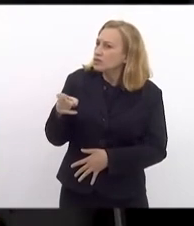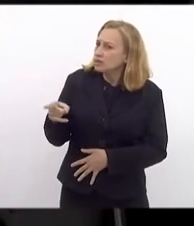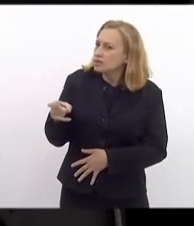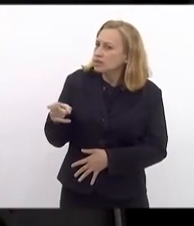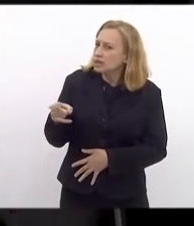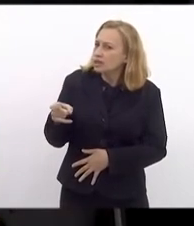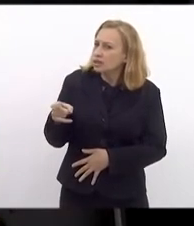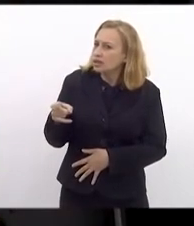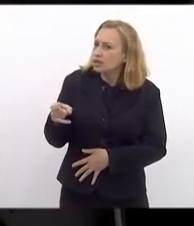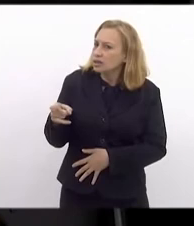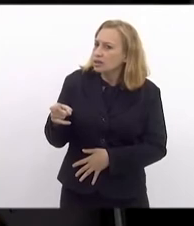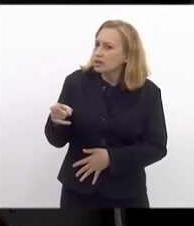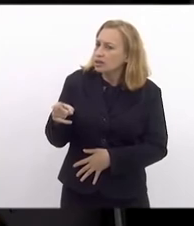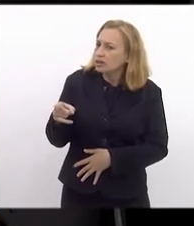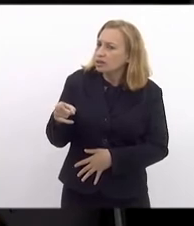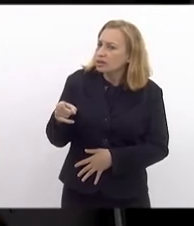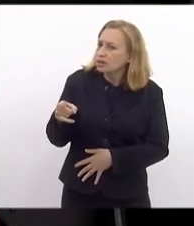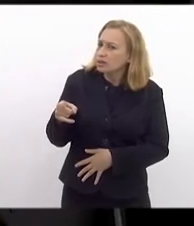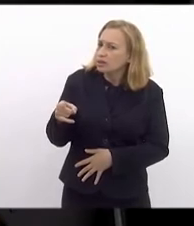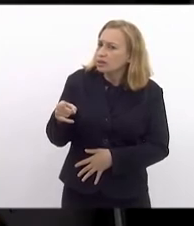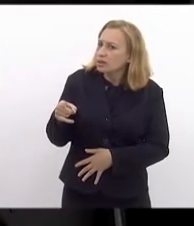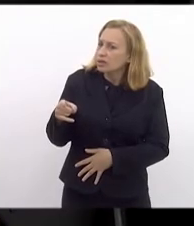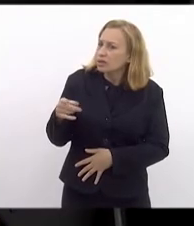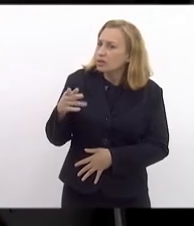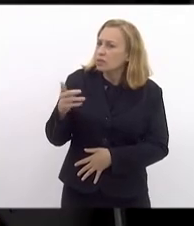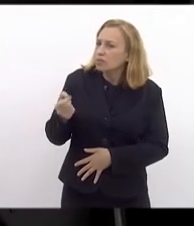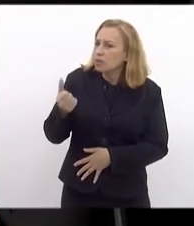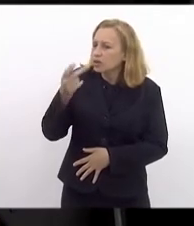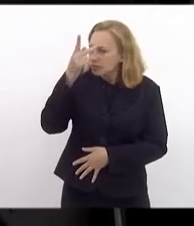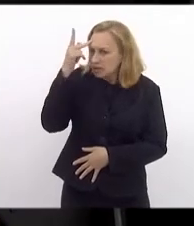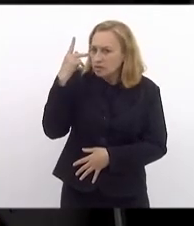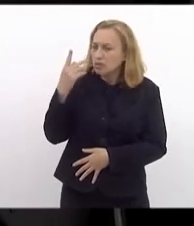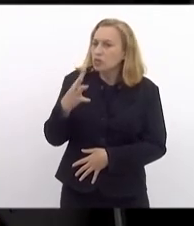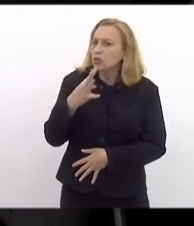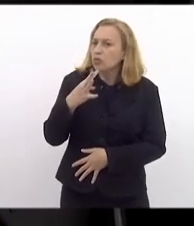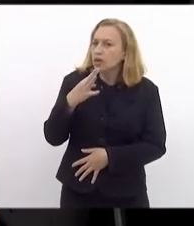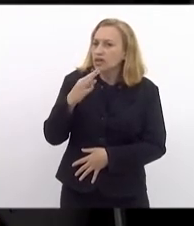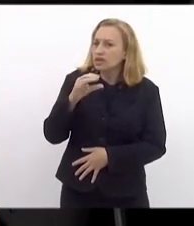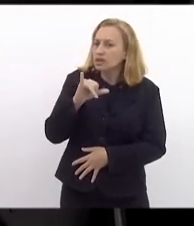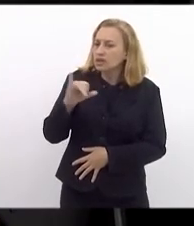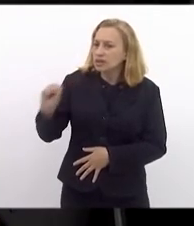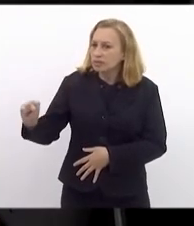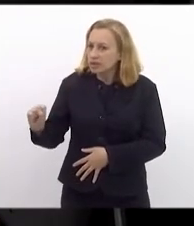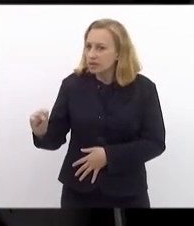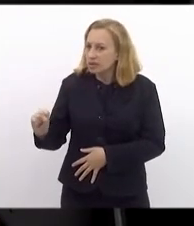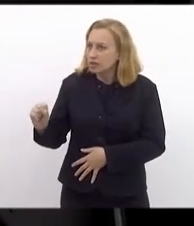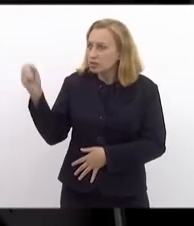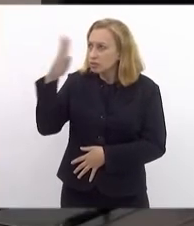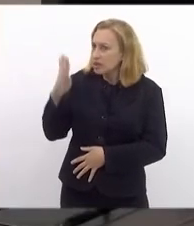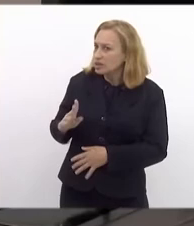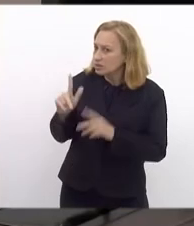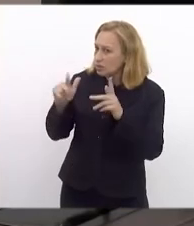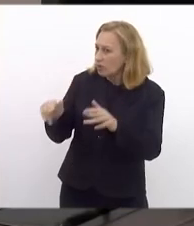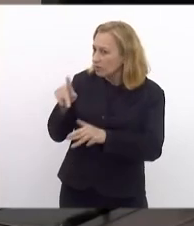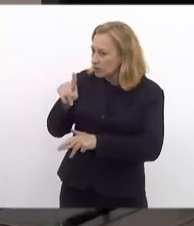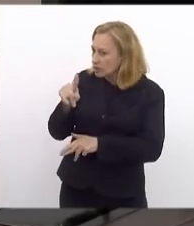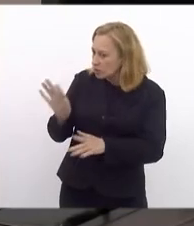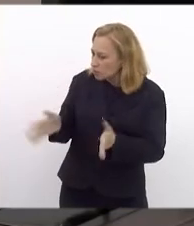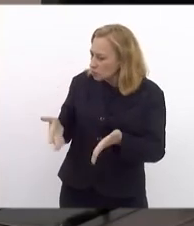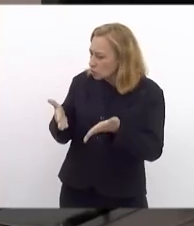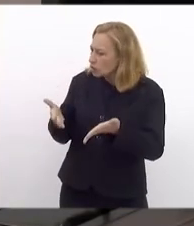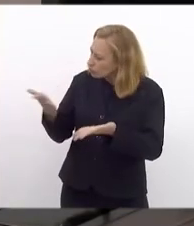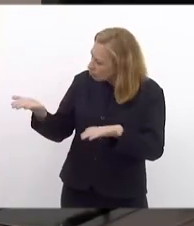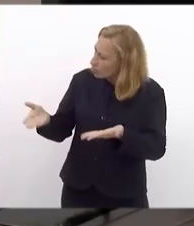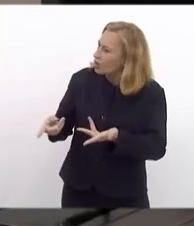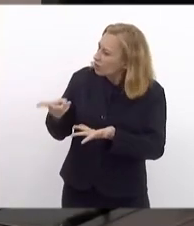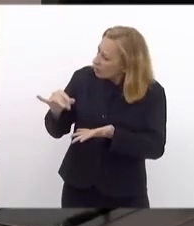poucas pessoas se lembram conhecem com profundidade cms como uma se conhece do Brasil e este pulei muito